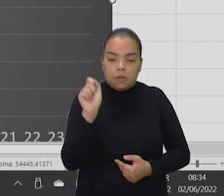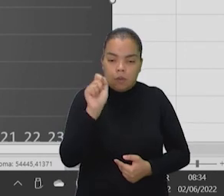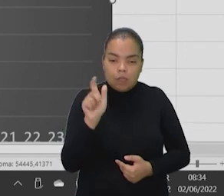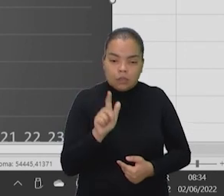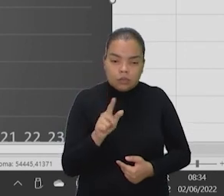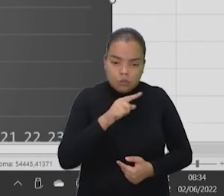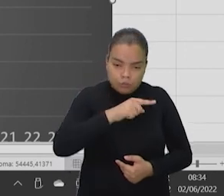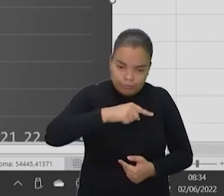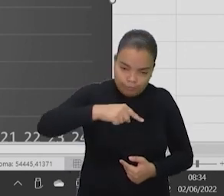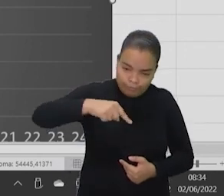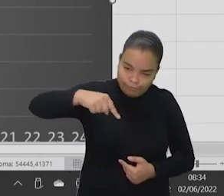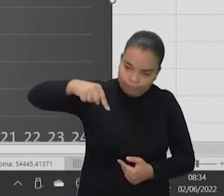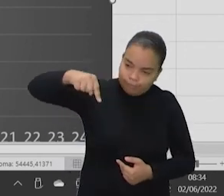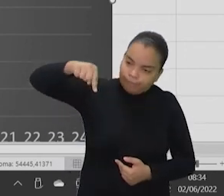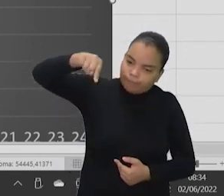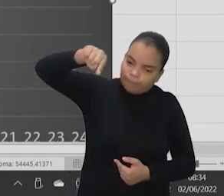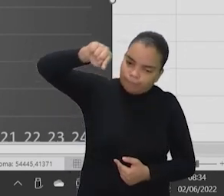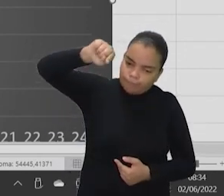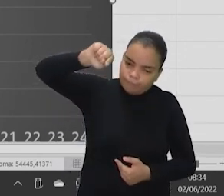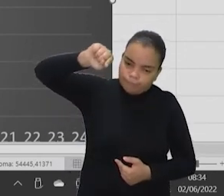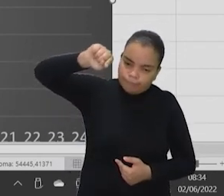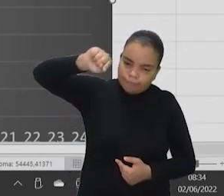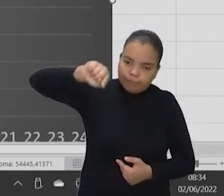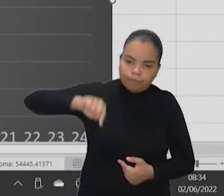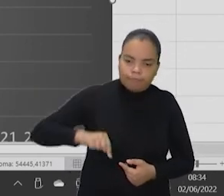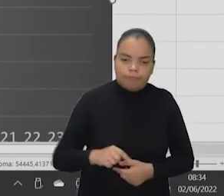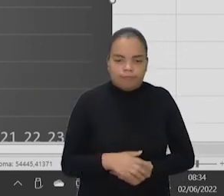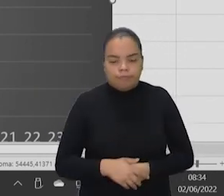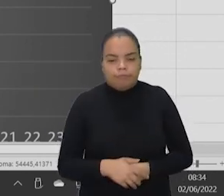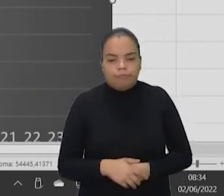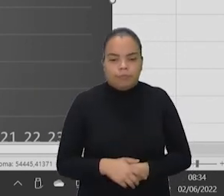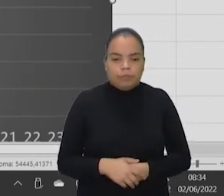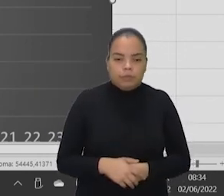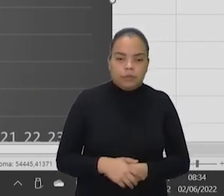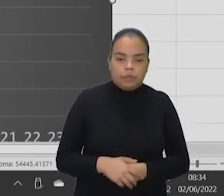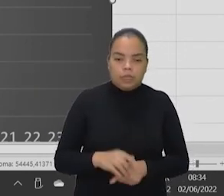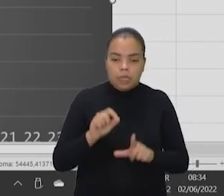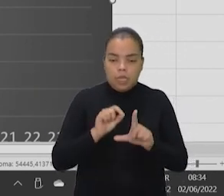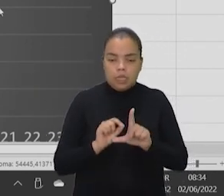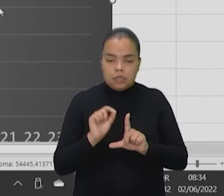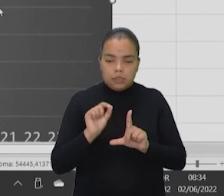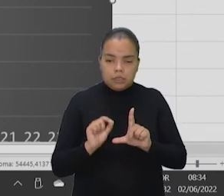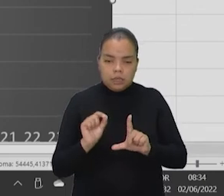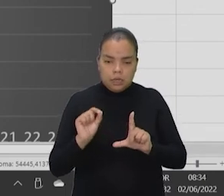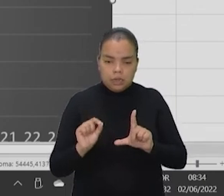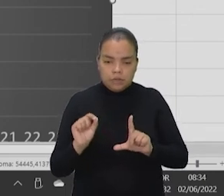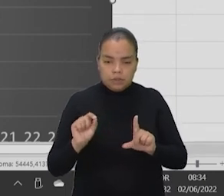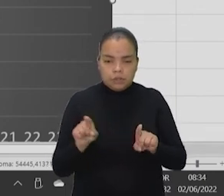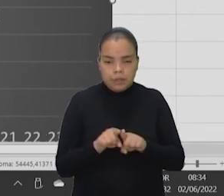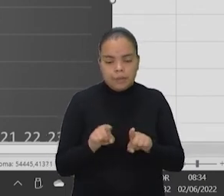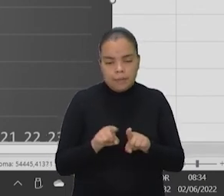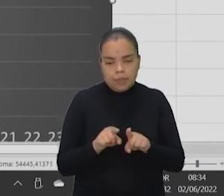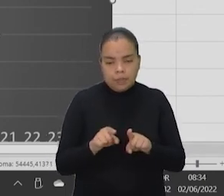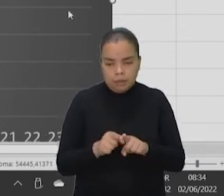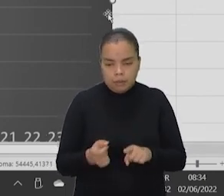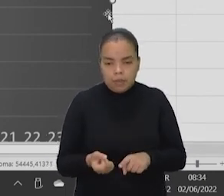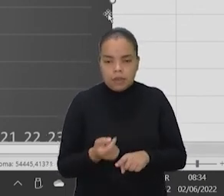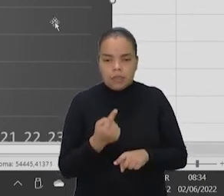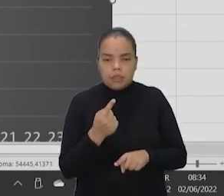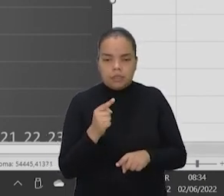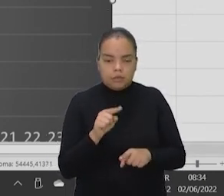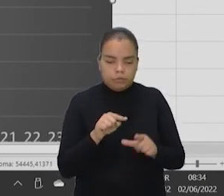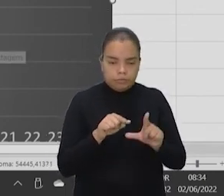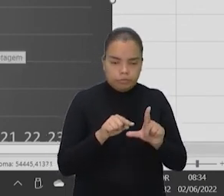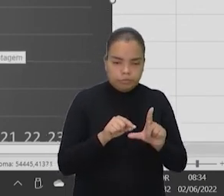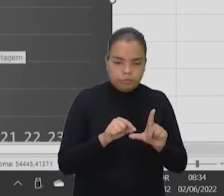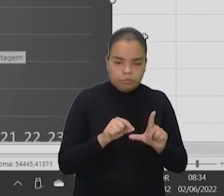uma curva mais acentuada. Tá bom? Esses gráficos aparecem também nos fenômenos naturais, tanto de